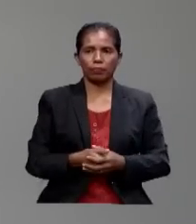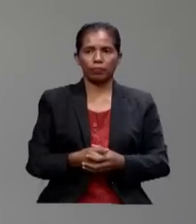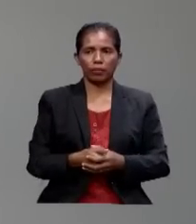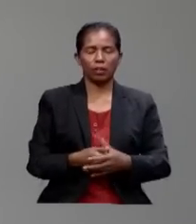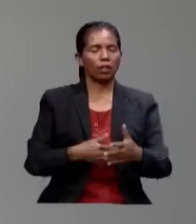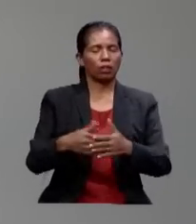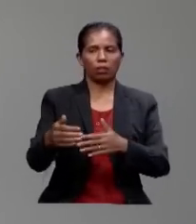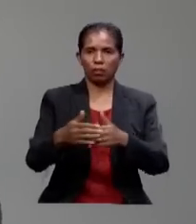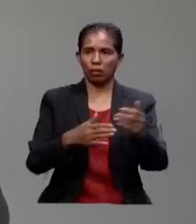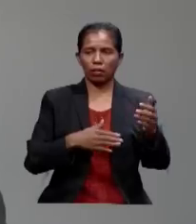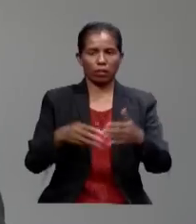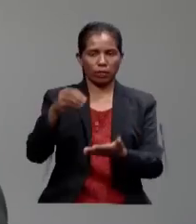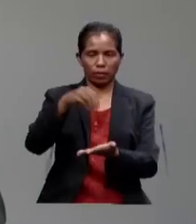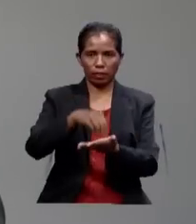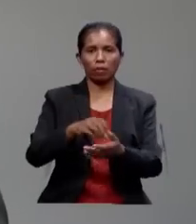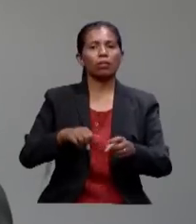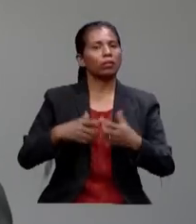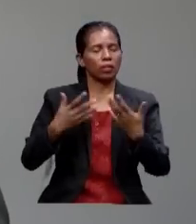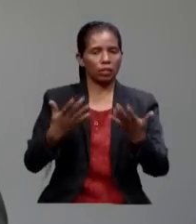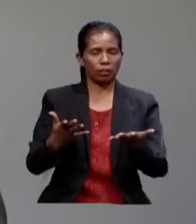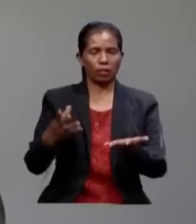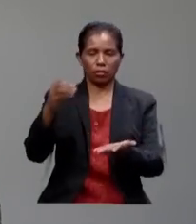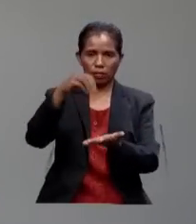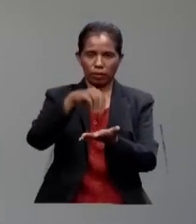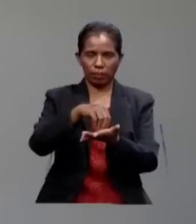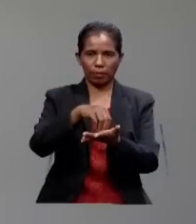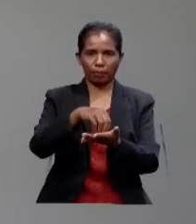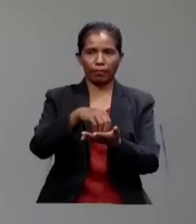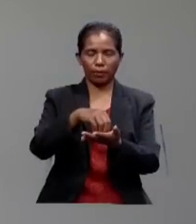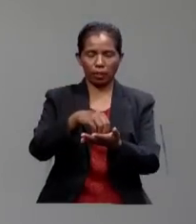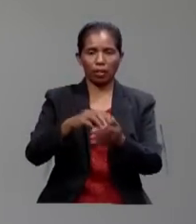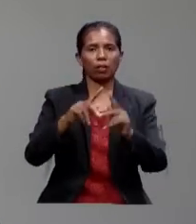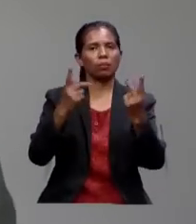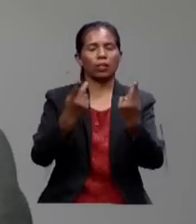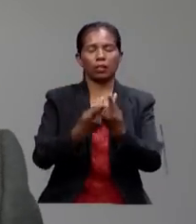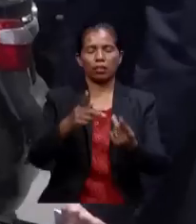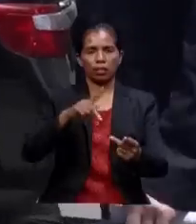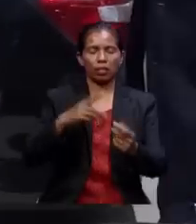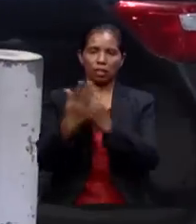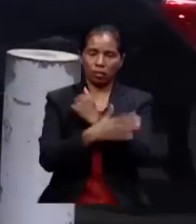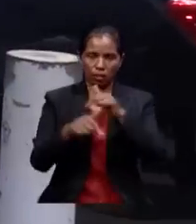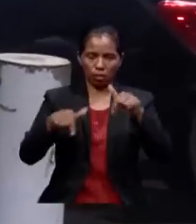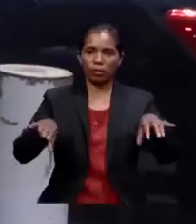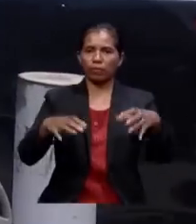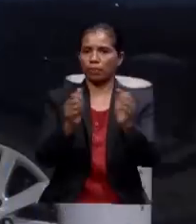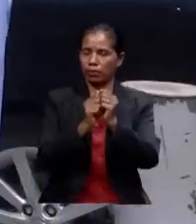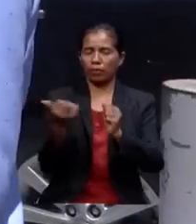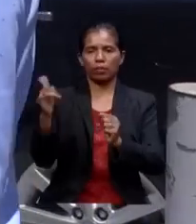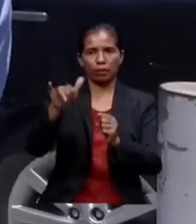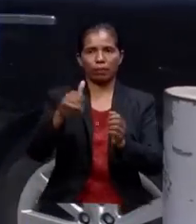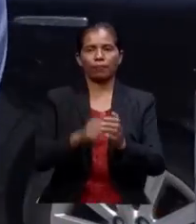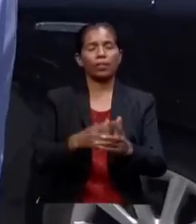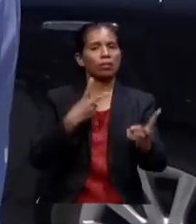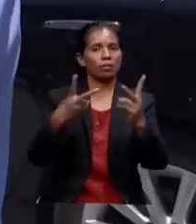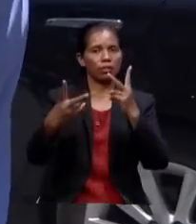qualquer investimento e o insama que tu liga vai ter empresários se relaram a tomar serviço muito com a visita